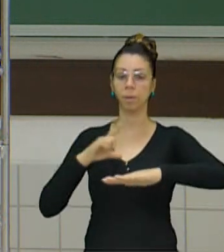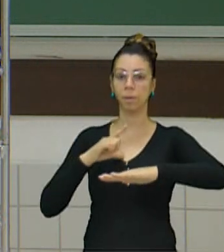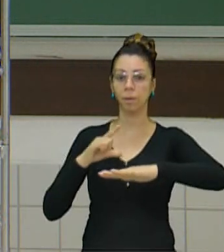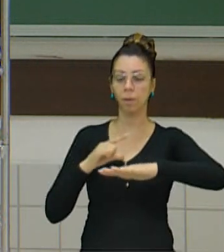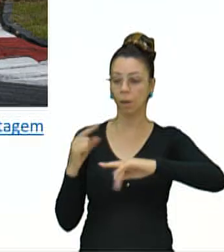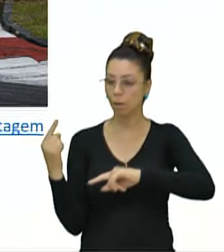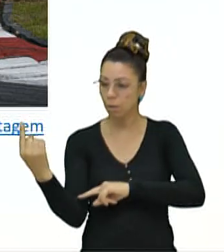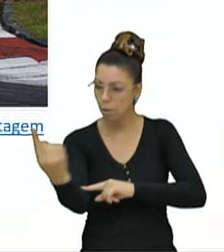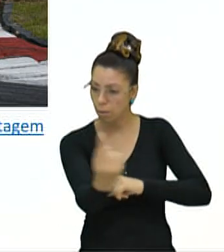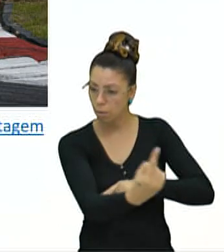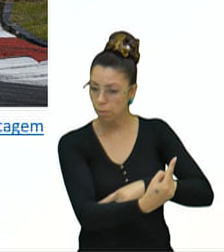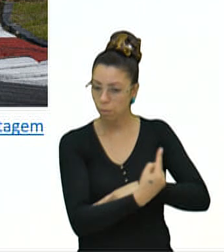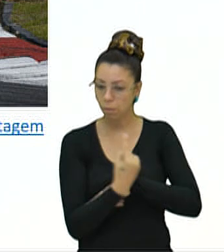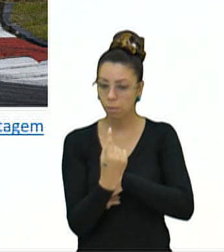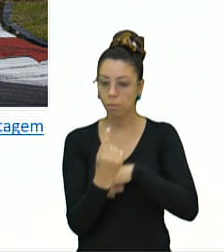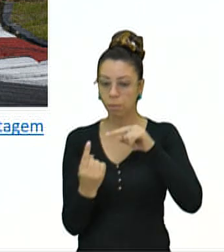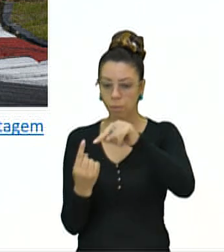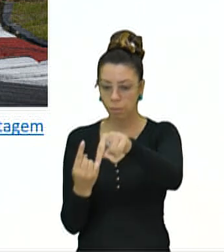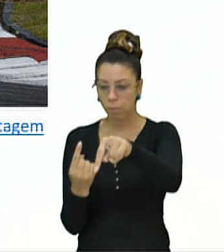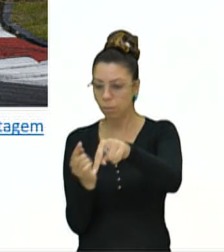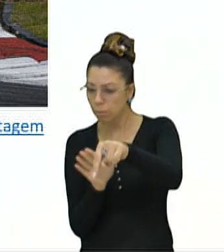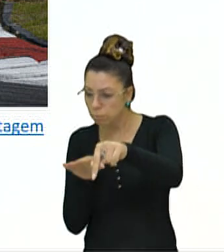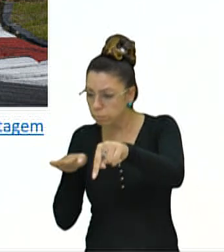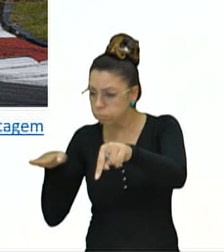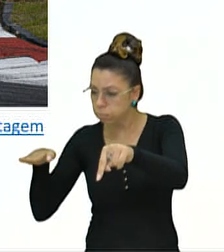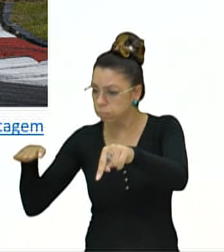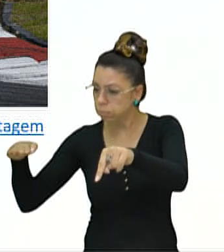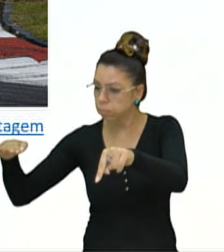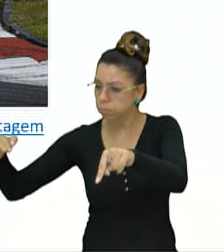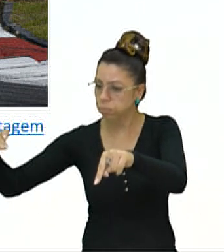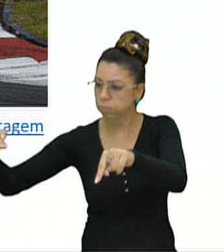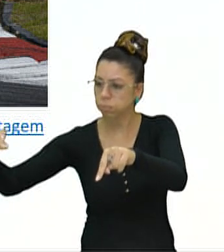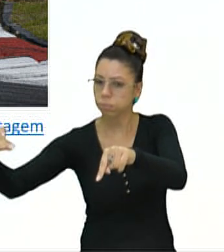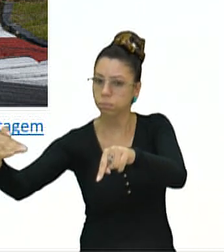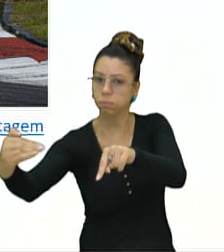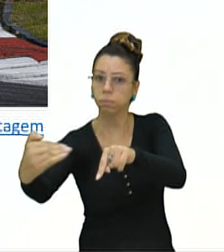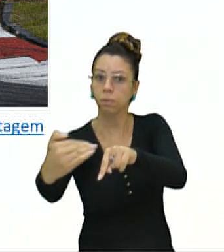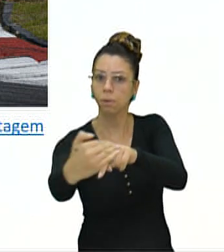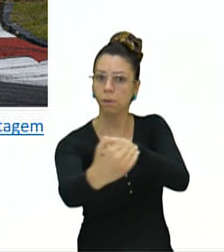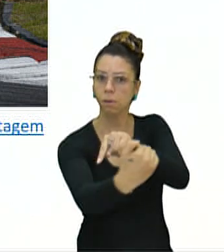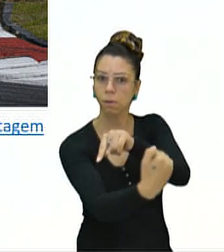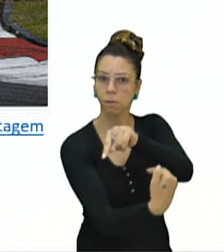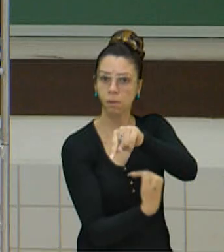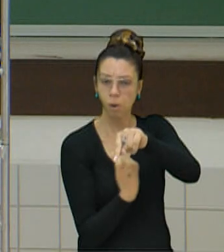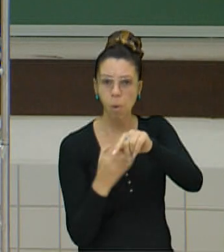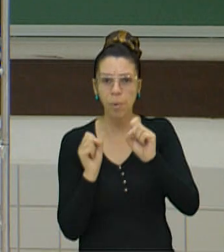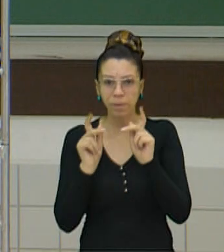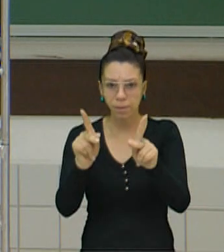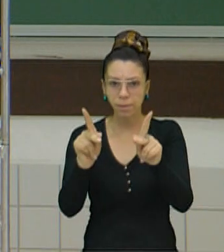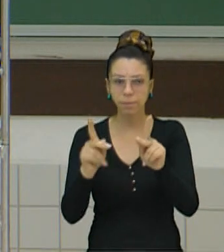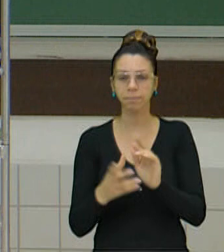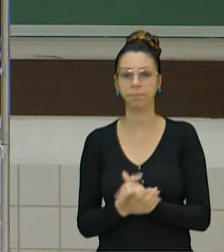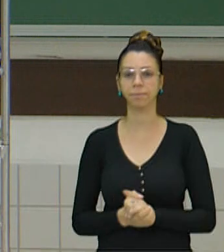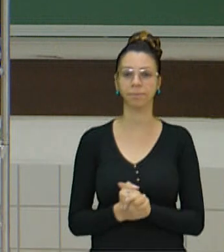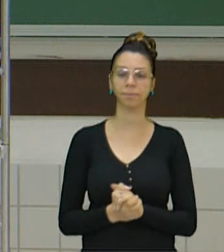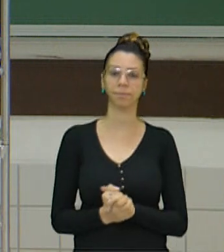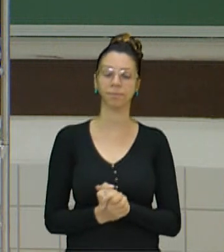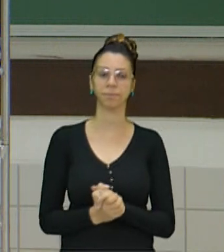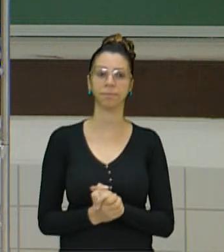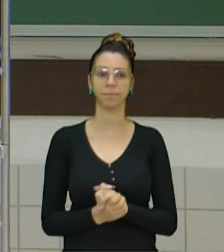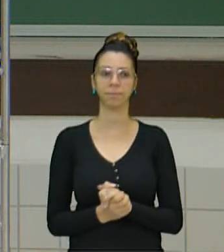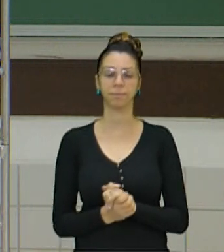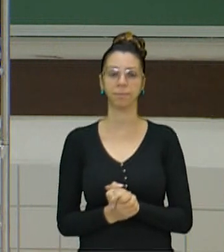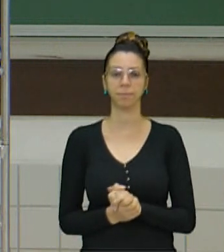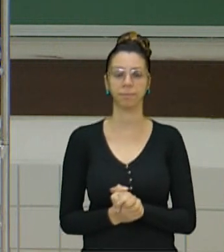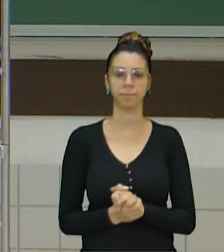está puxando o veículo para o centro da circunferência, ok? No